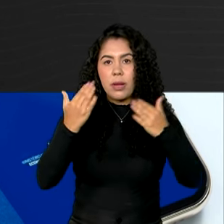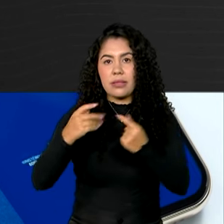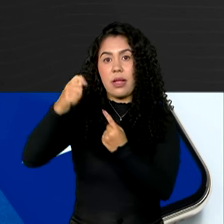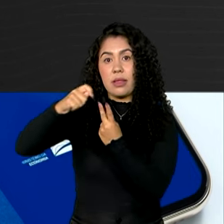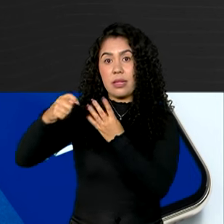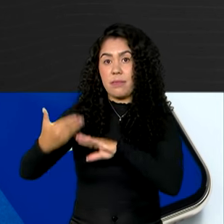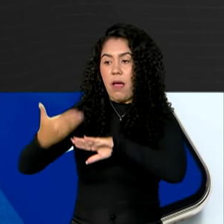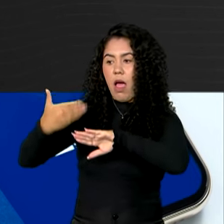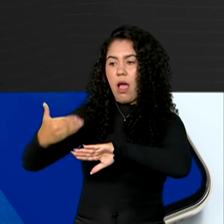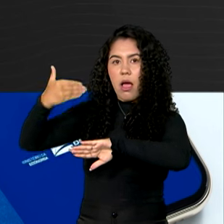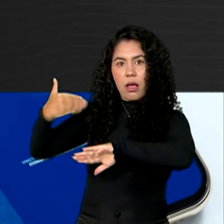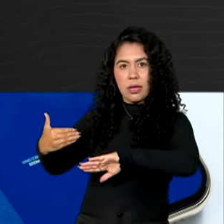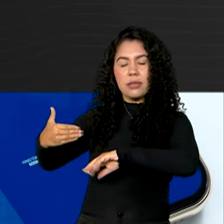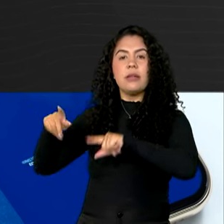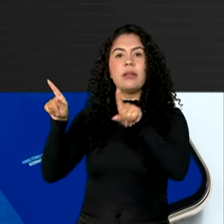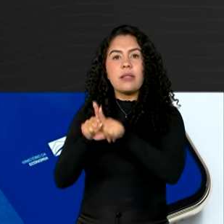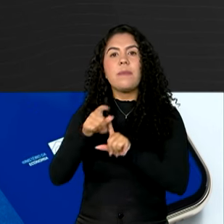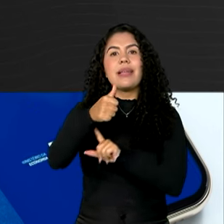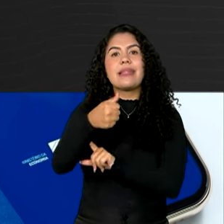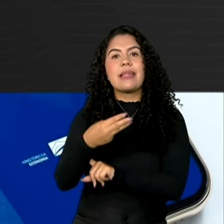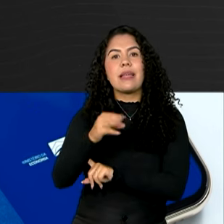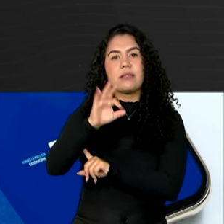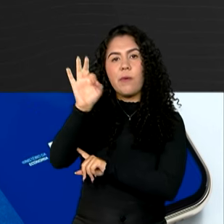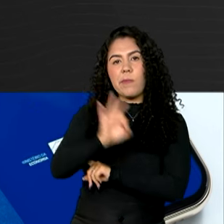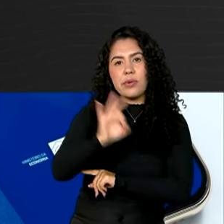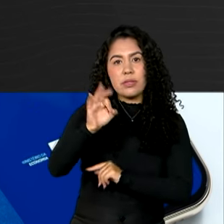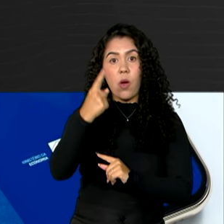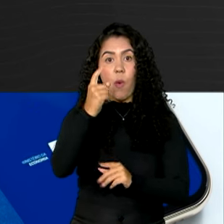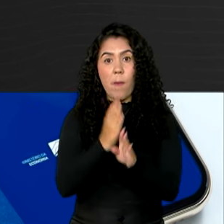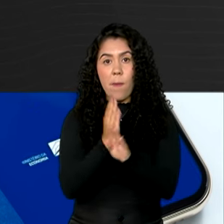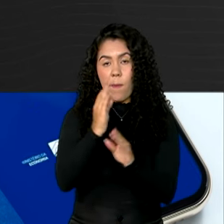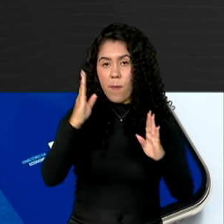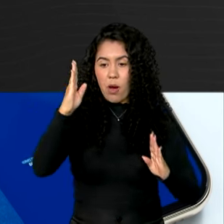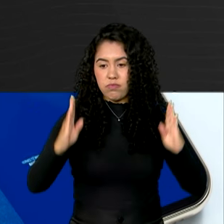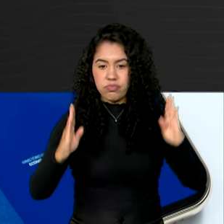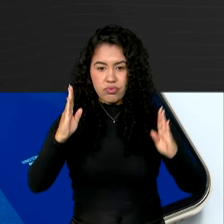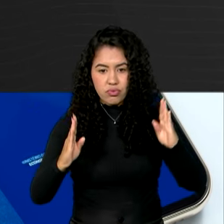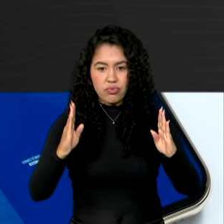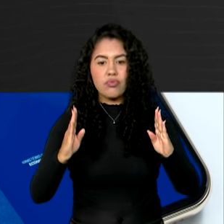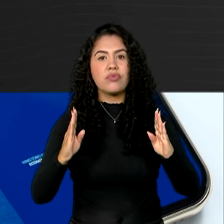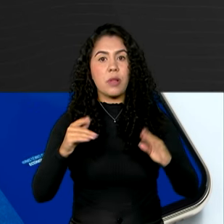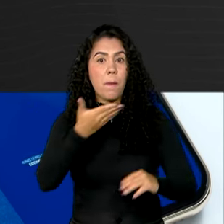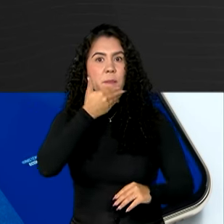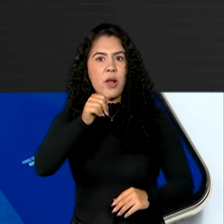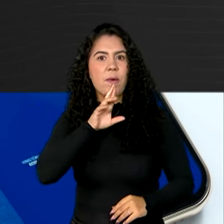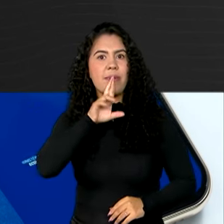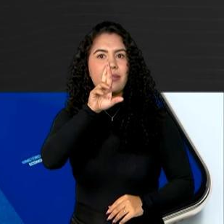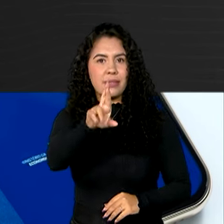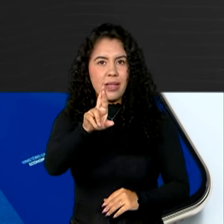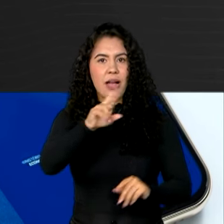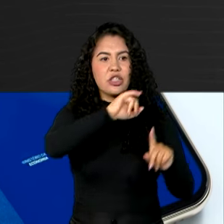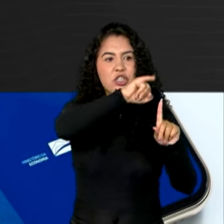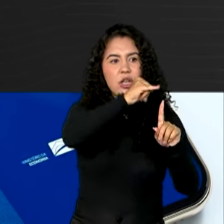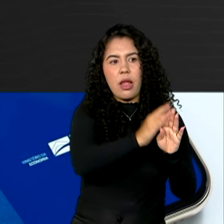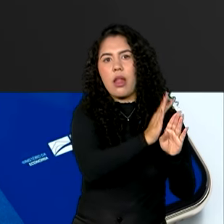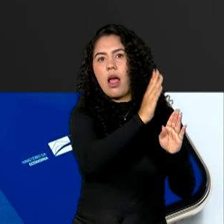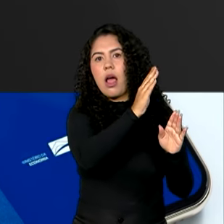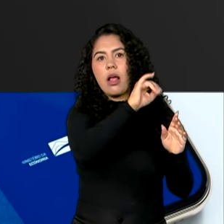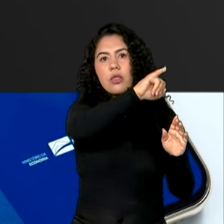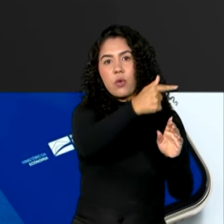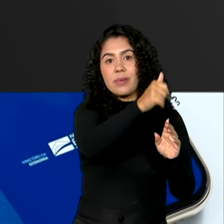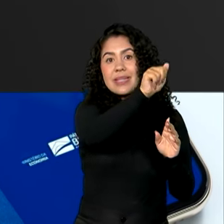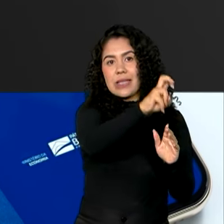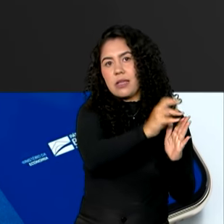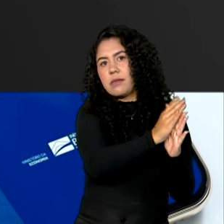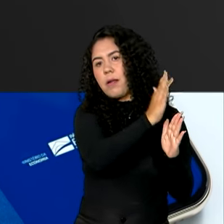de 13% em um ano, o menor contingente desde janeiro de 2015. Por outro lado, a